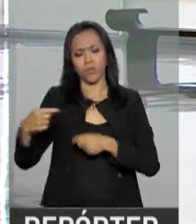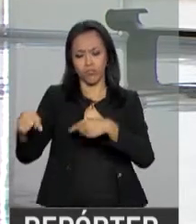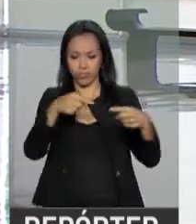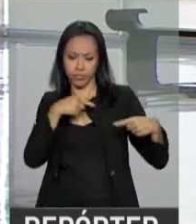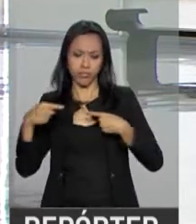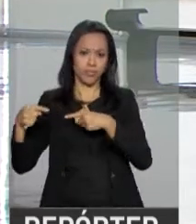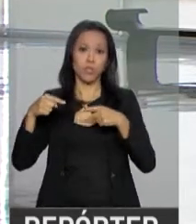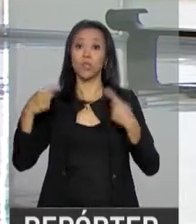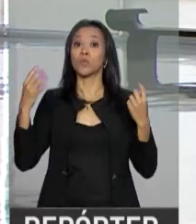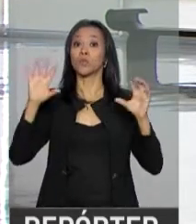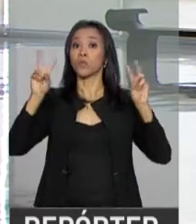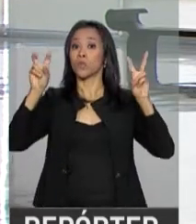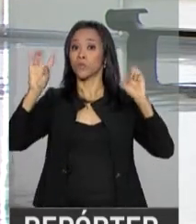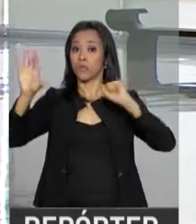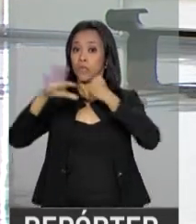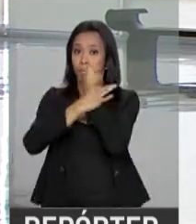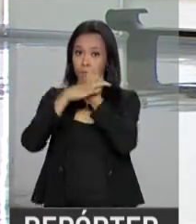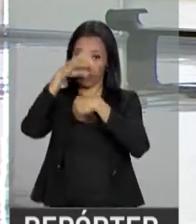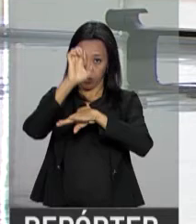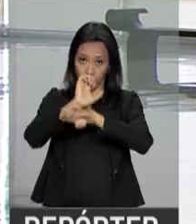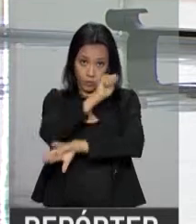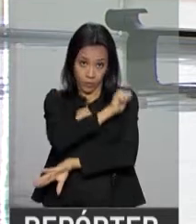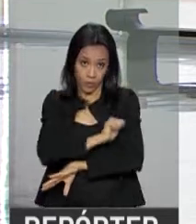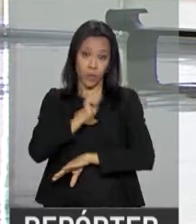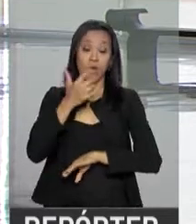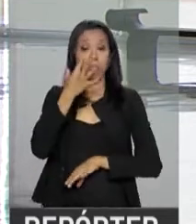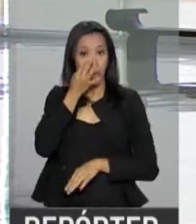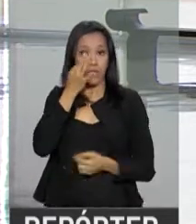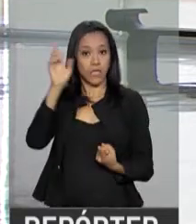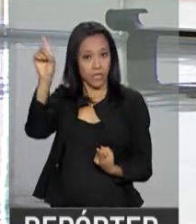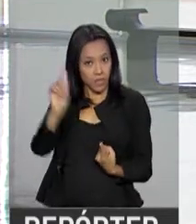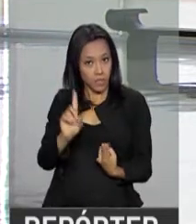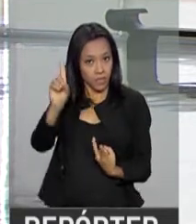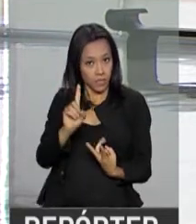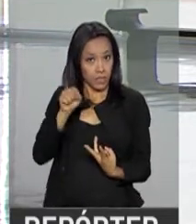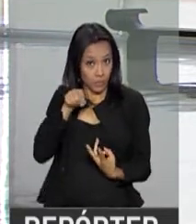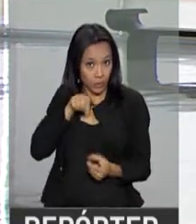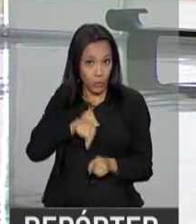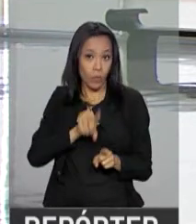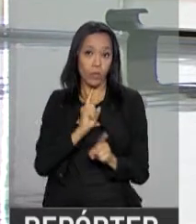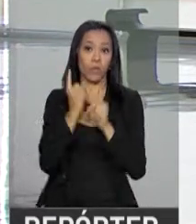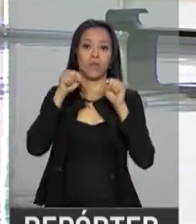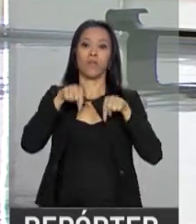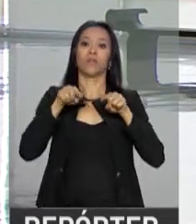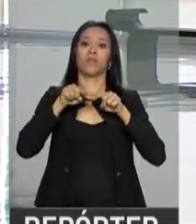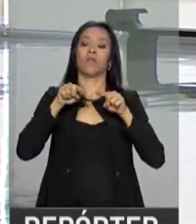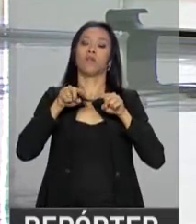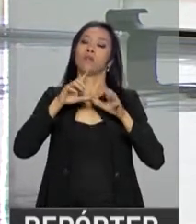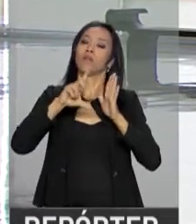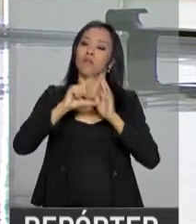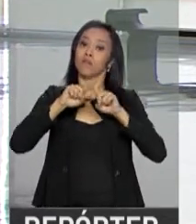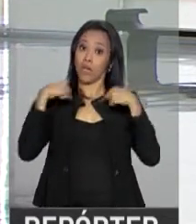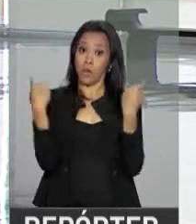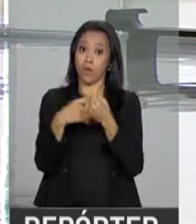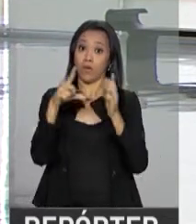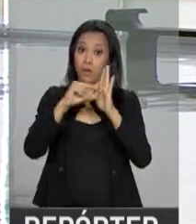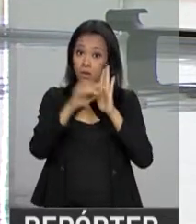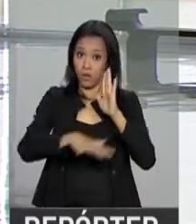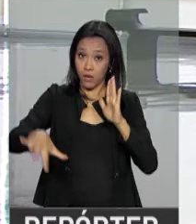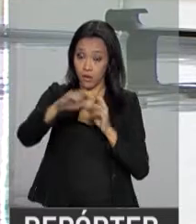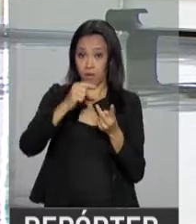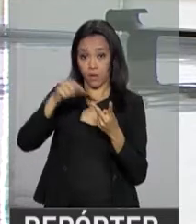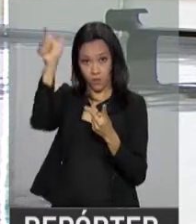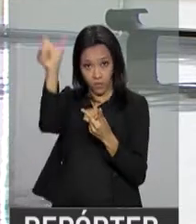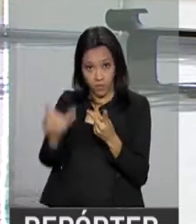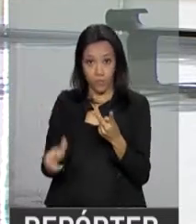no estado do rio de janeiro vão estar presentes neste encontro aqui no palácio do planalto o ministro extraordinário da segurança